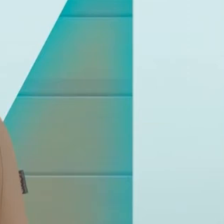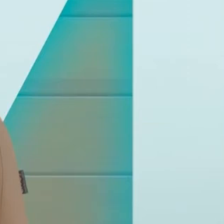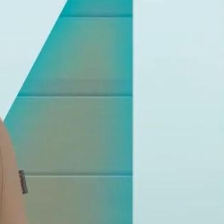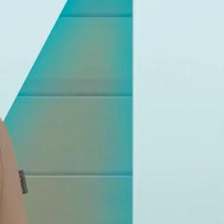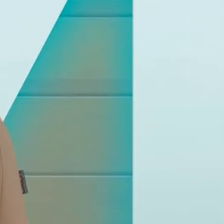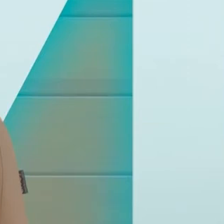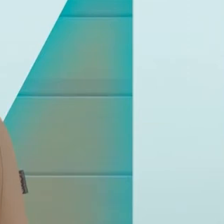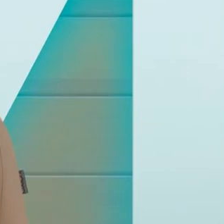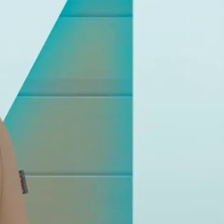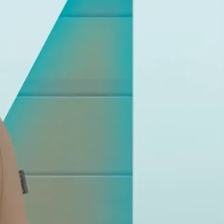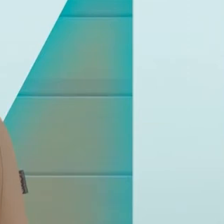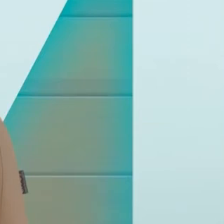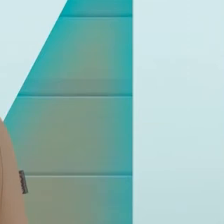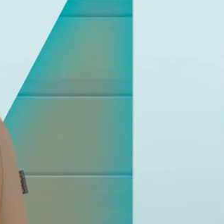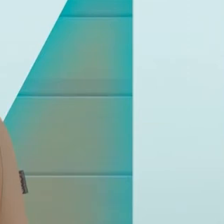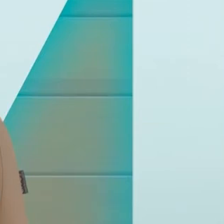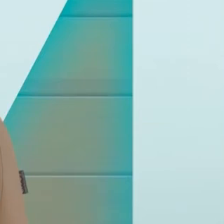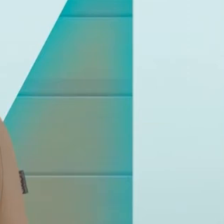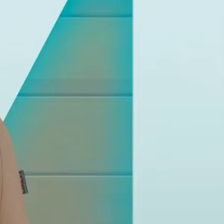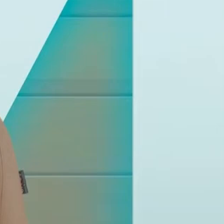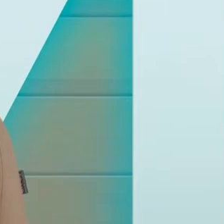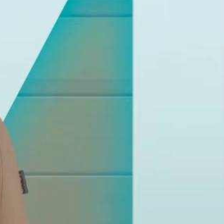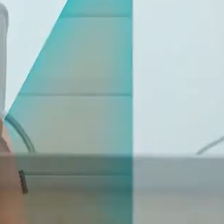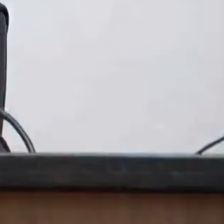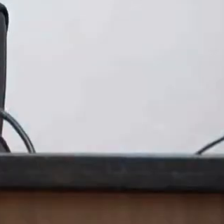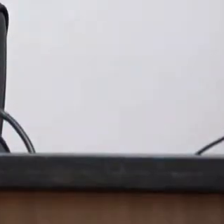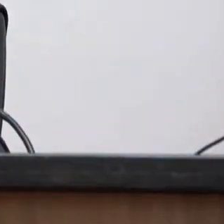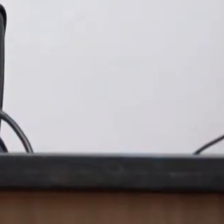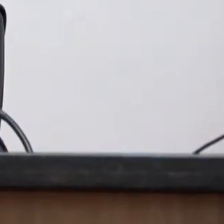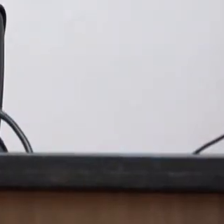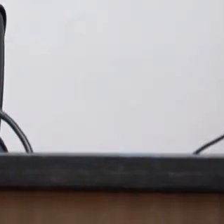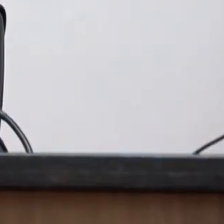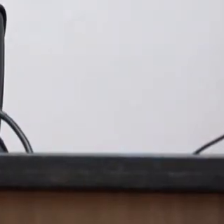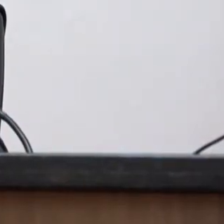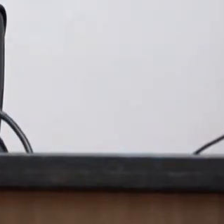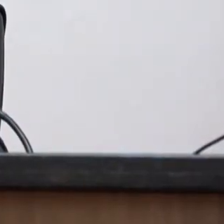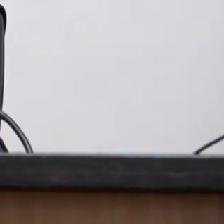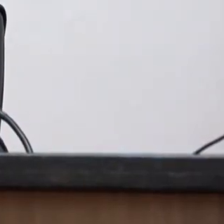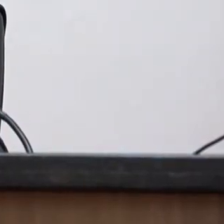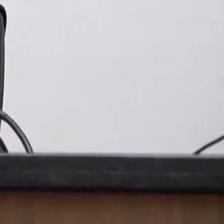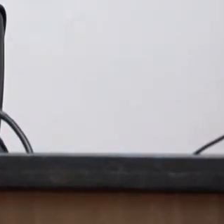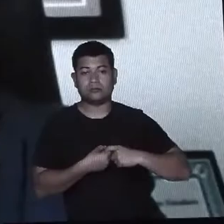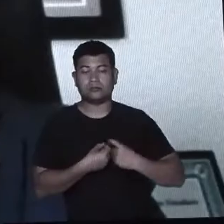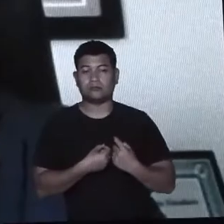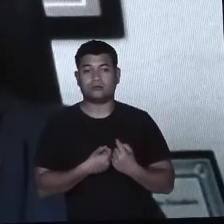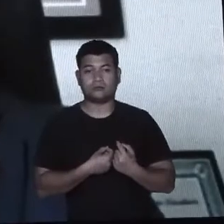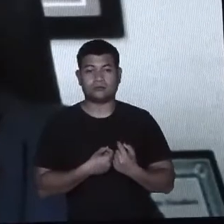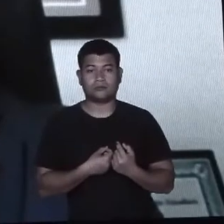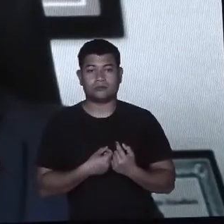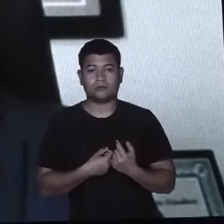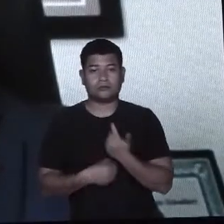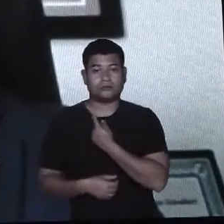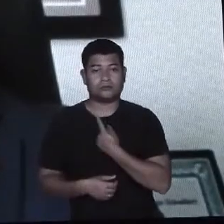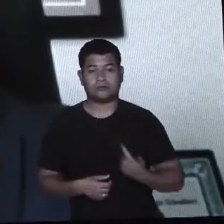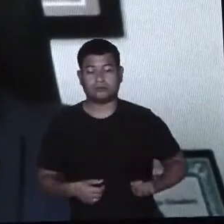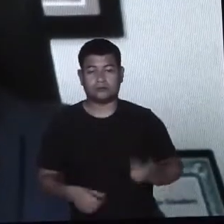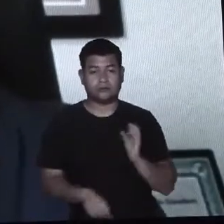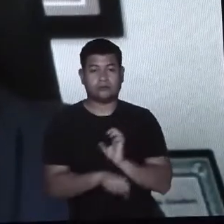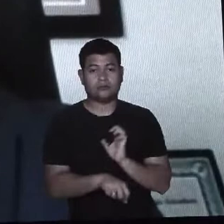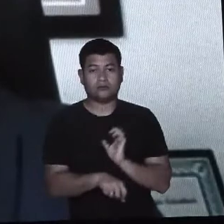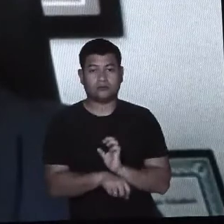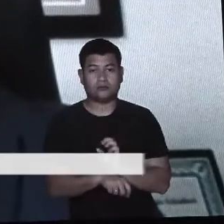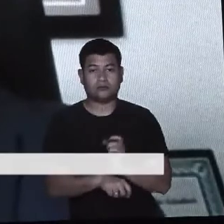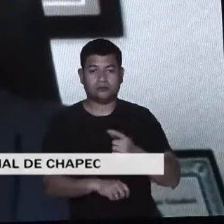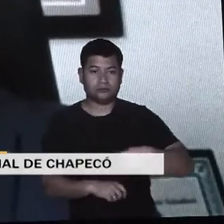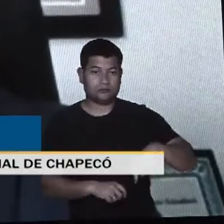dificuldades financeiras. Os detalhes na reportagem. Durante a sessão ordinária, o deputado Maurício Scudillac, do PL, e membro